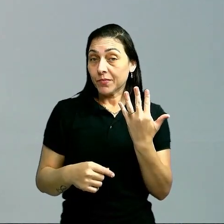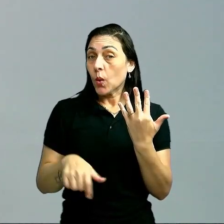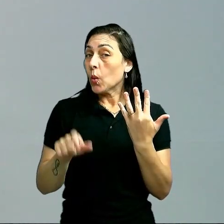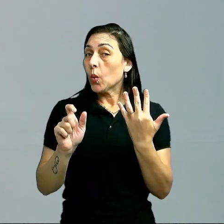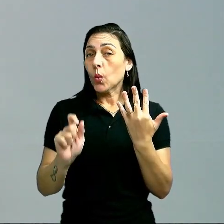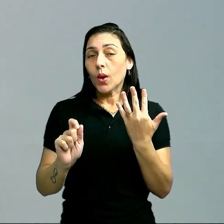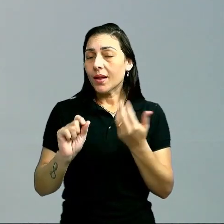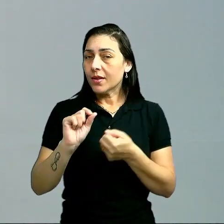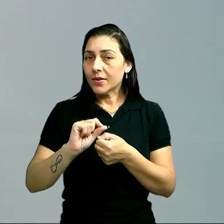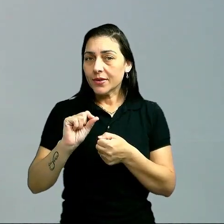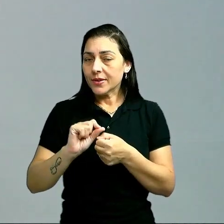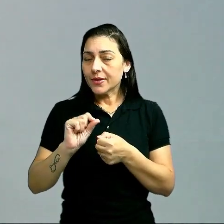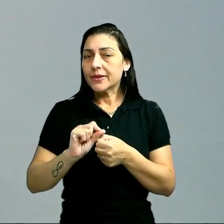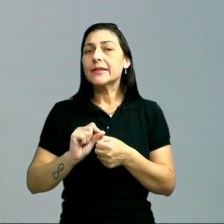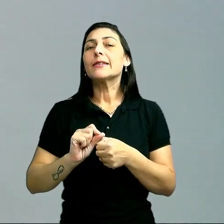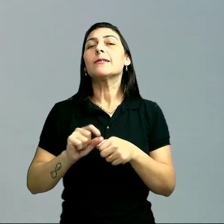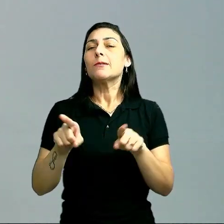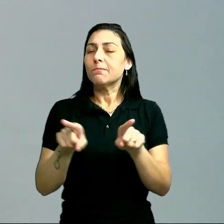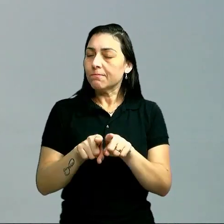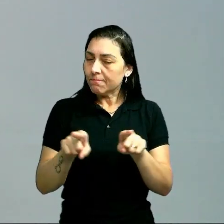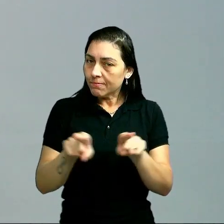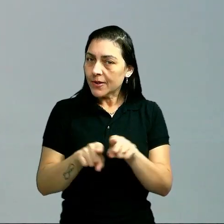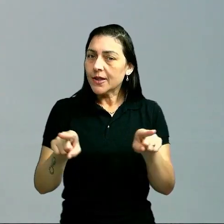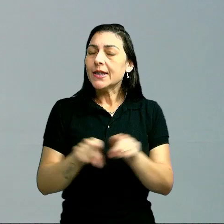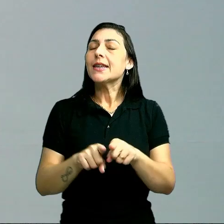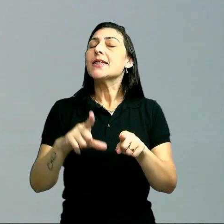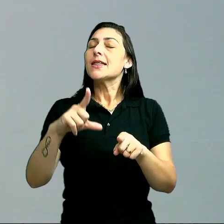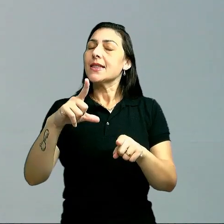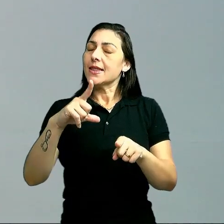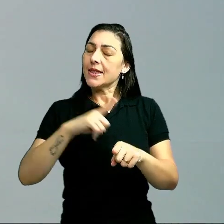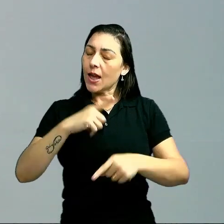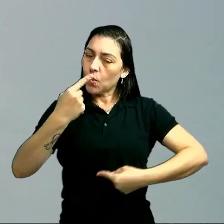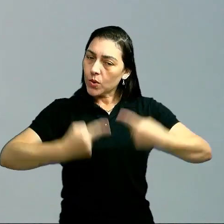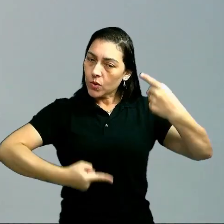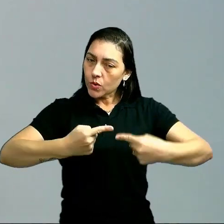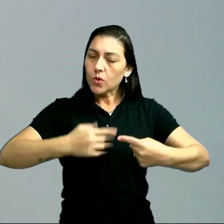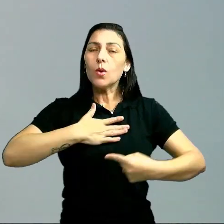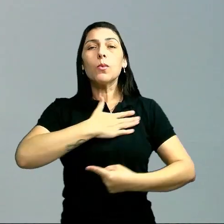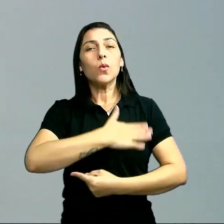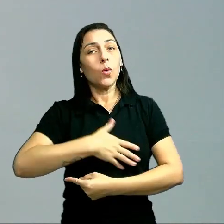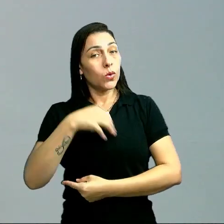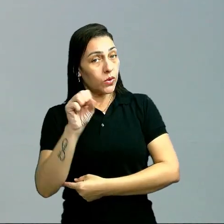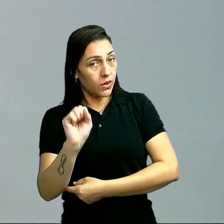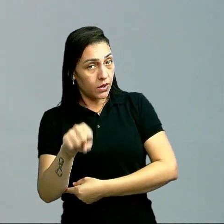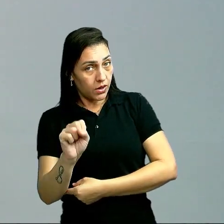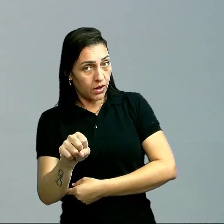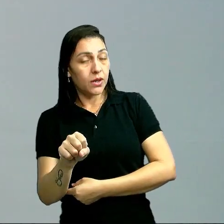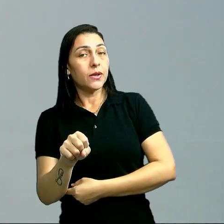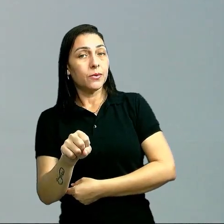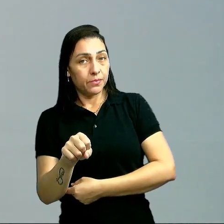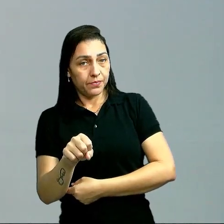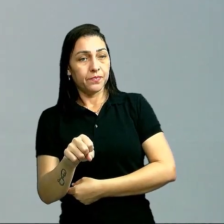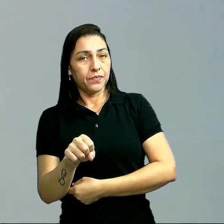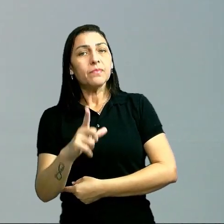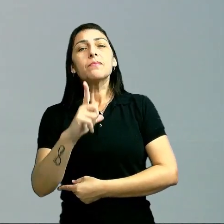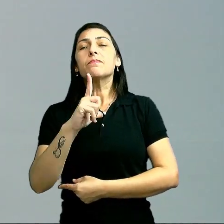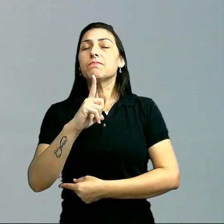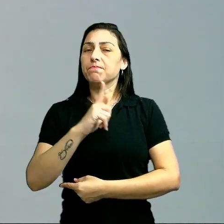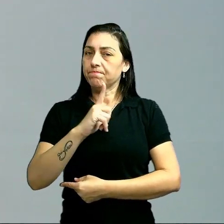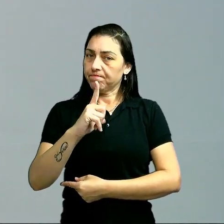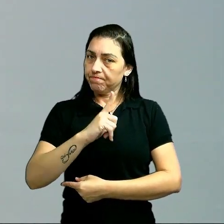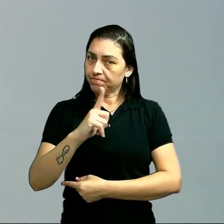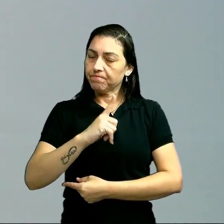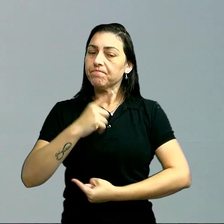que ela está fazendo? Ela está admitindo que existe uma discussão sobre o gosto. Sim ou não? Claro que sim. Existe